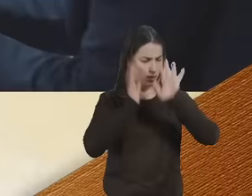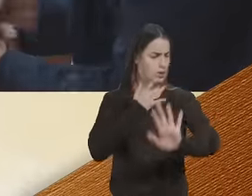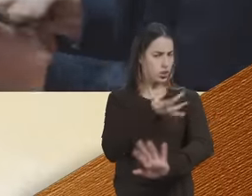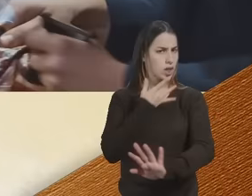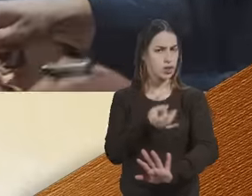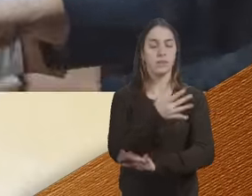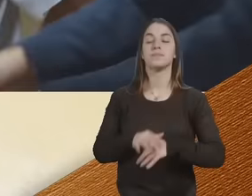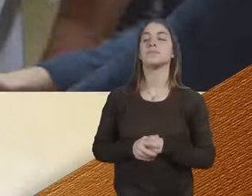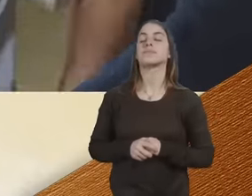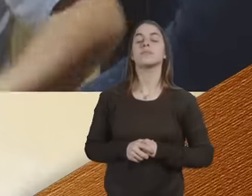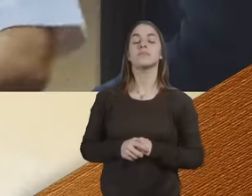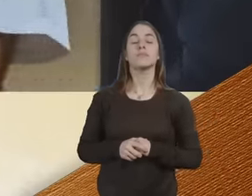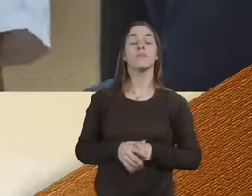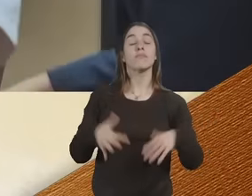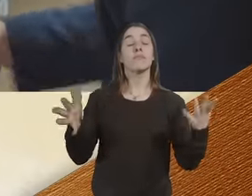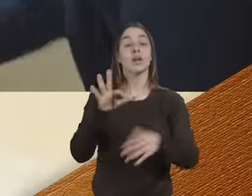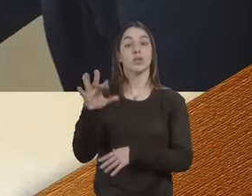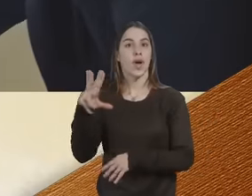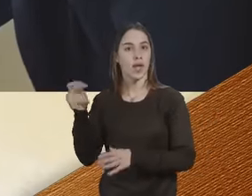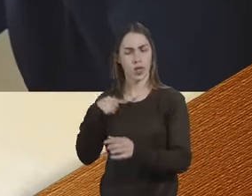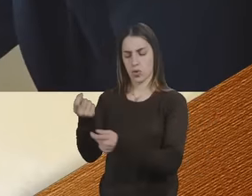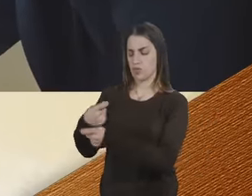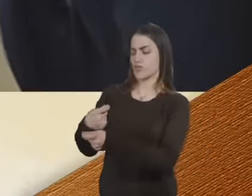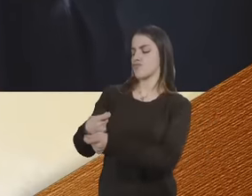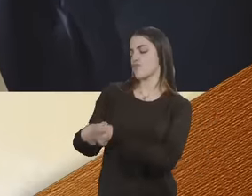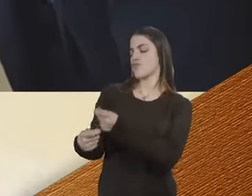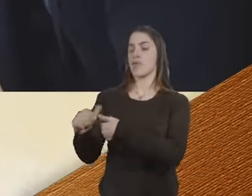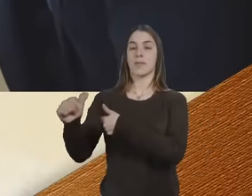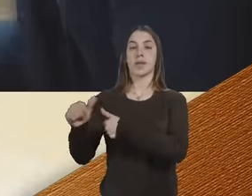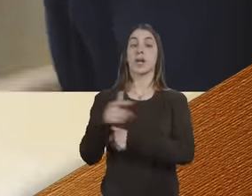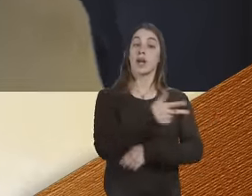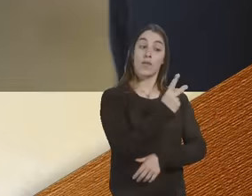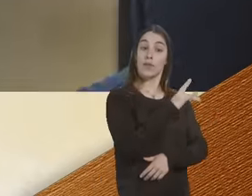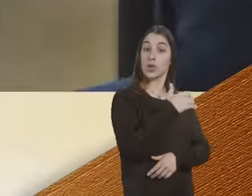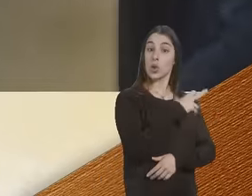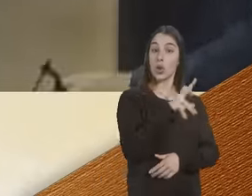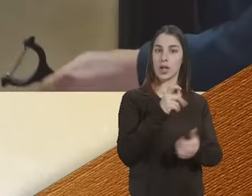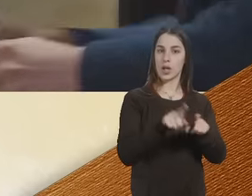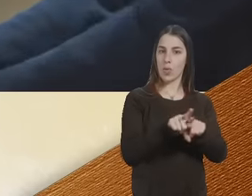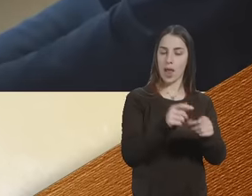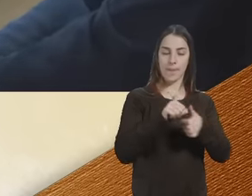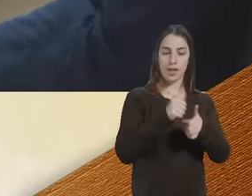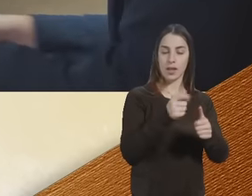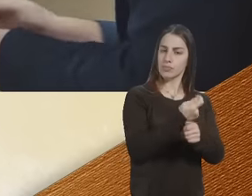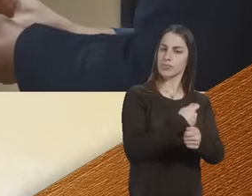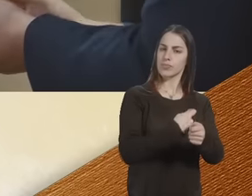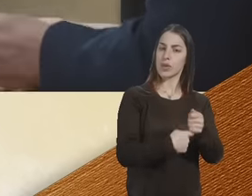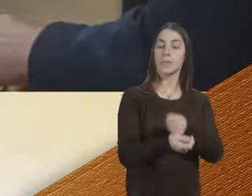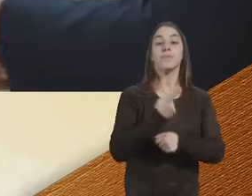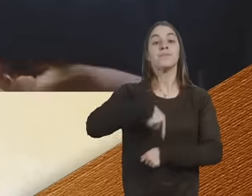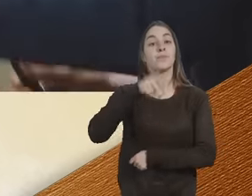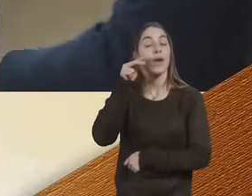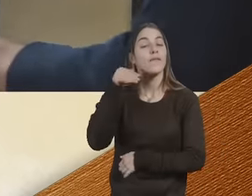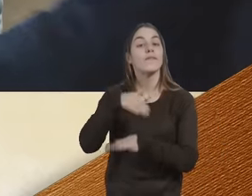Deixa estar. Jona! Eu descasco aqui e está feito. Enquanto o Vítor está a descascar as batatas, o que é que podemos fazer? Para o espectador,